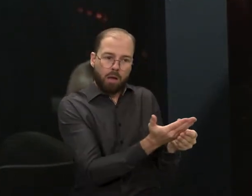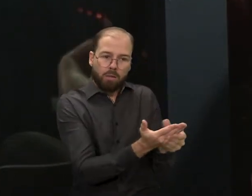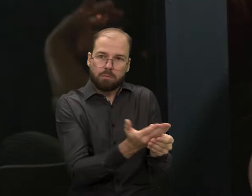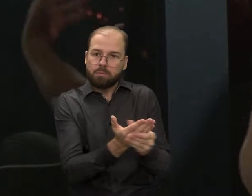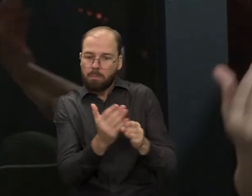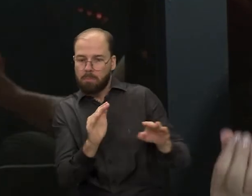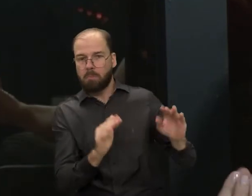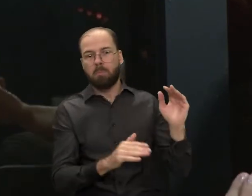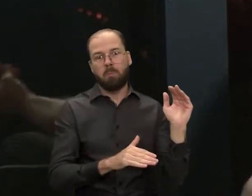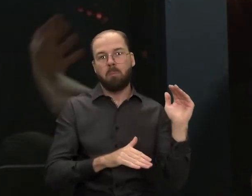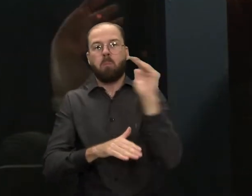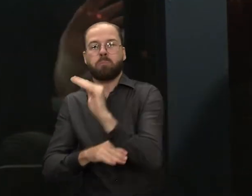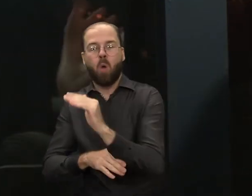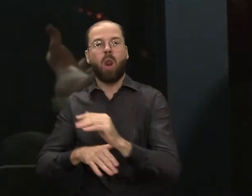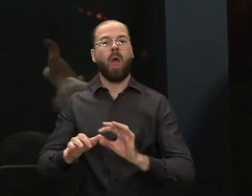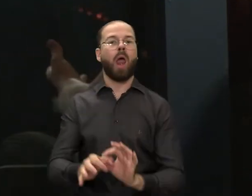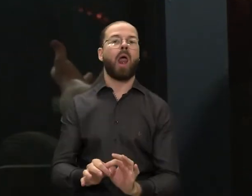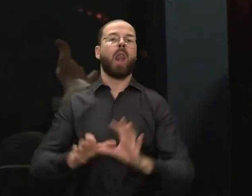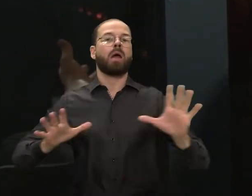para liberar